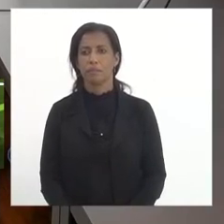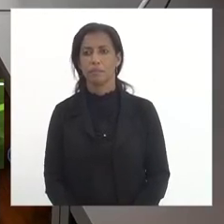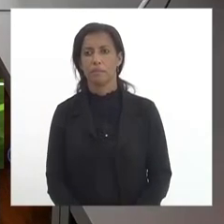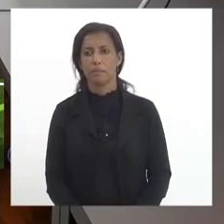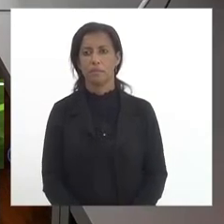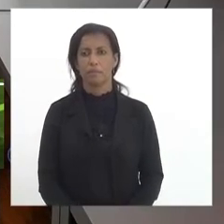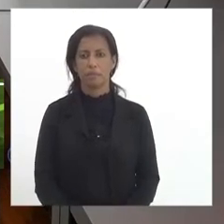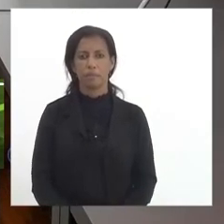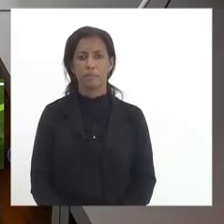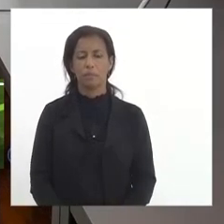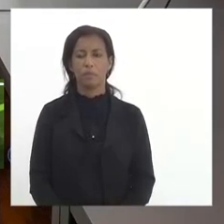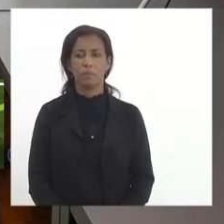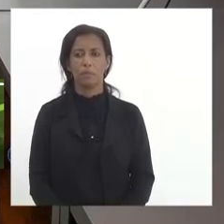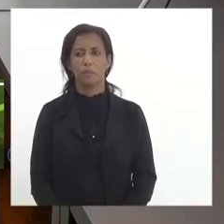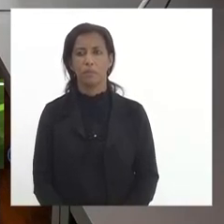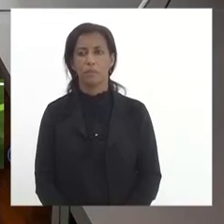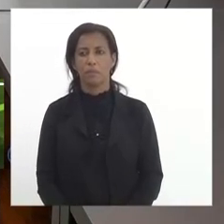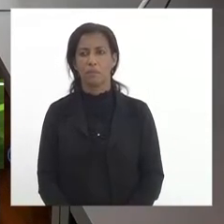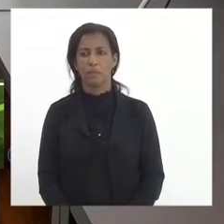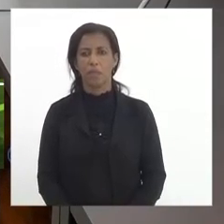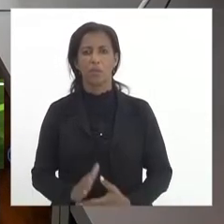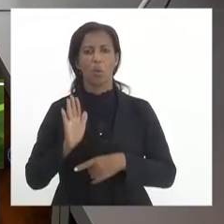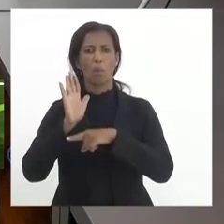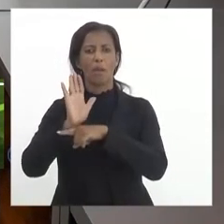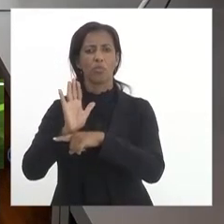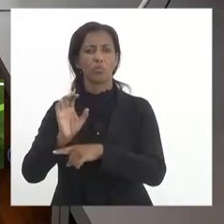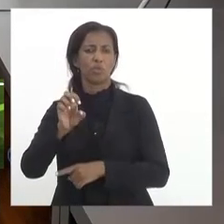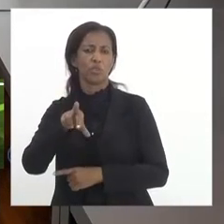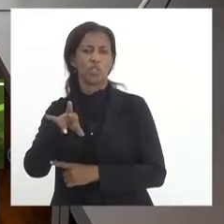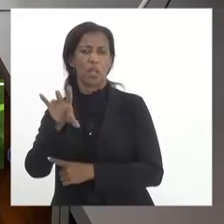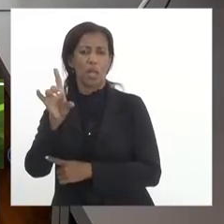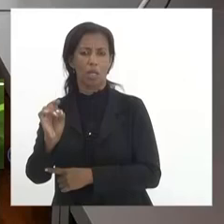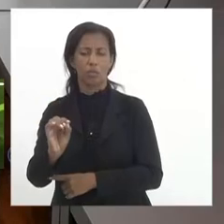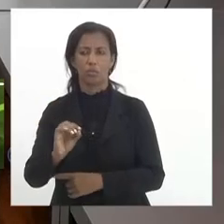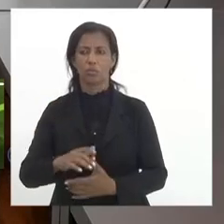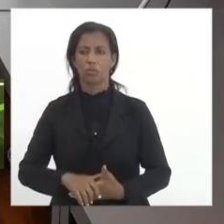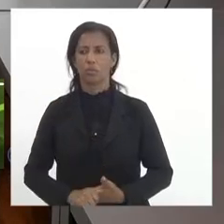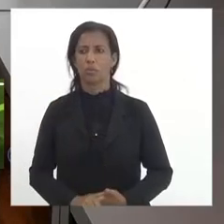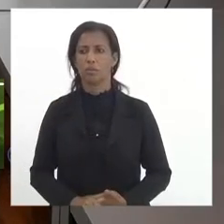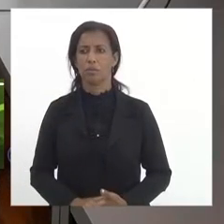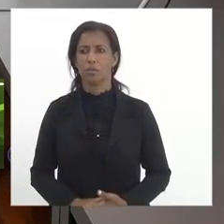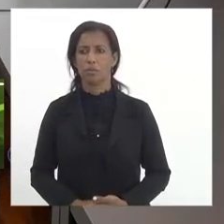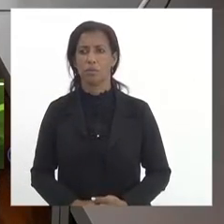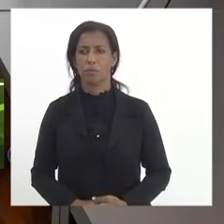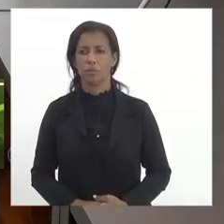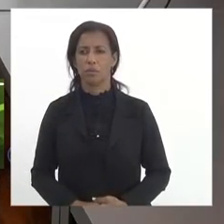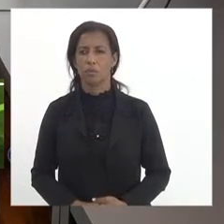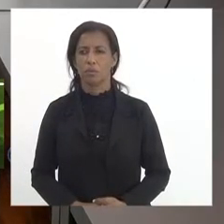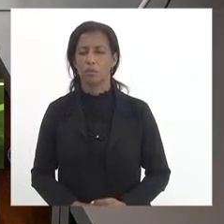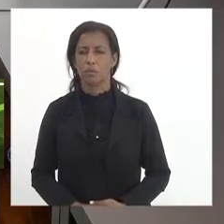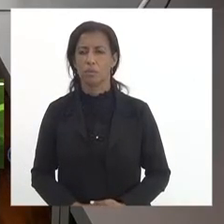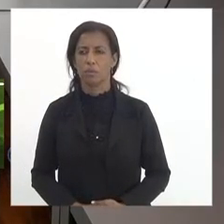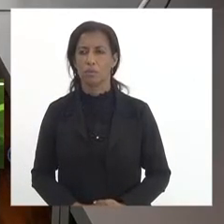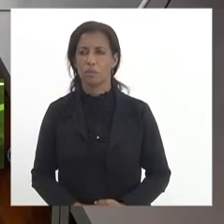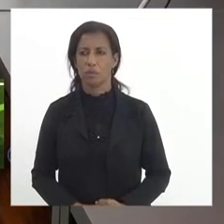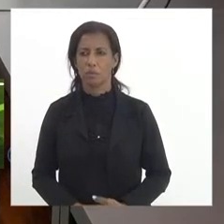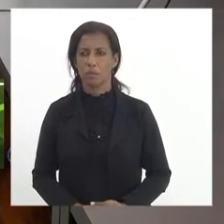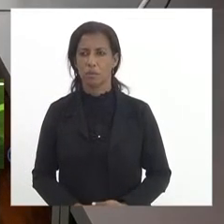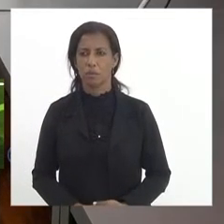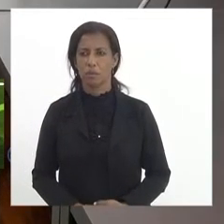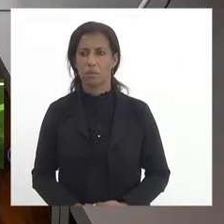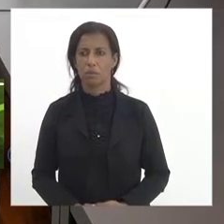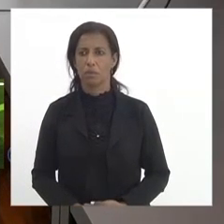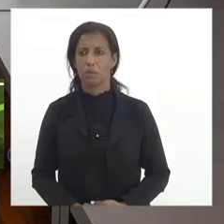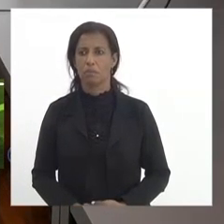uma abertura de crédito, entendeu? Ok. O executivo não foi feliz na redação.